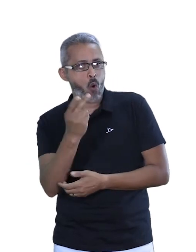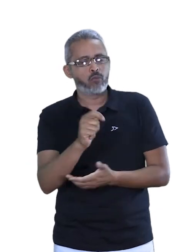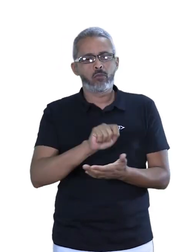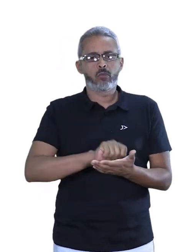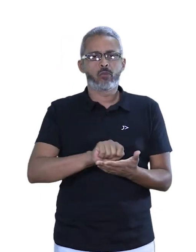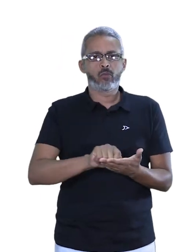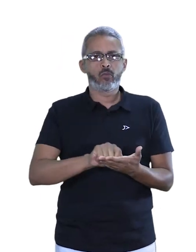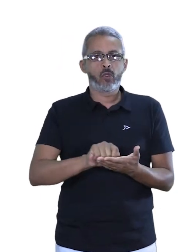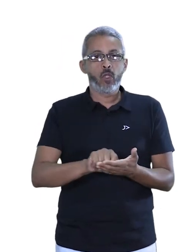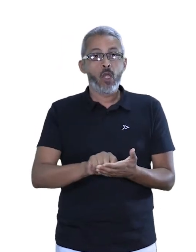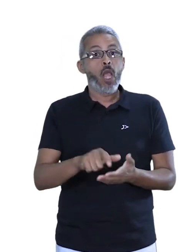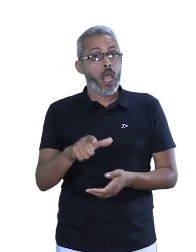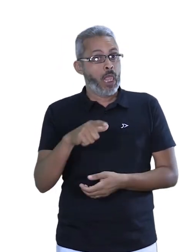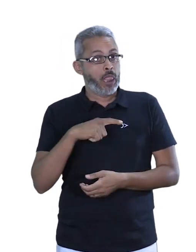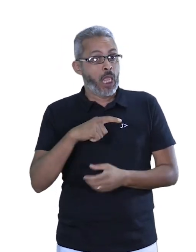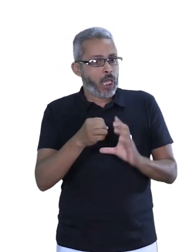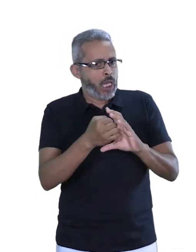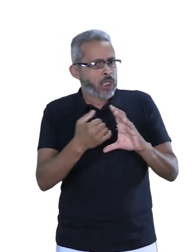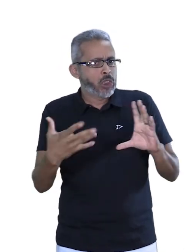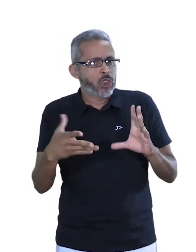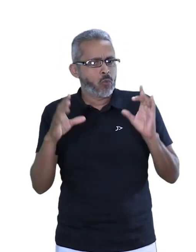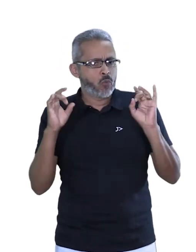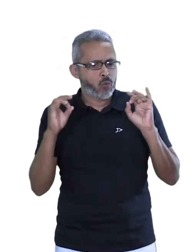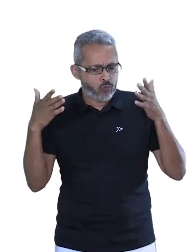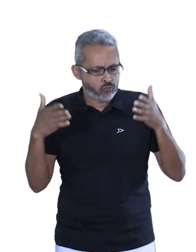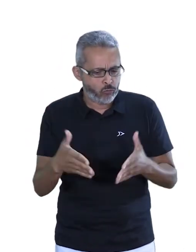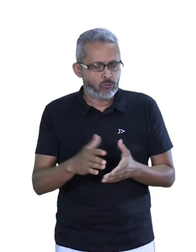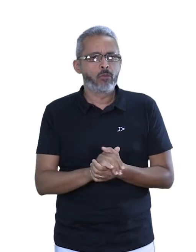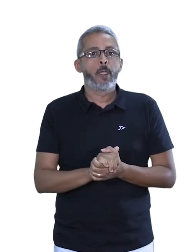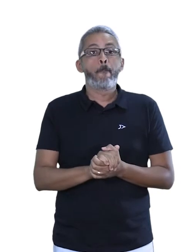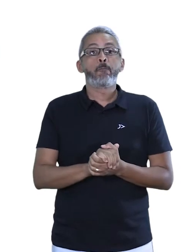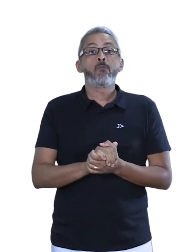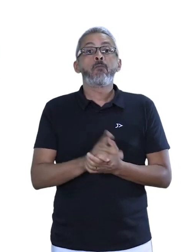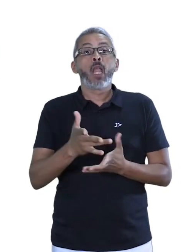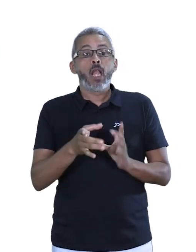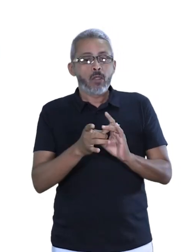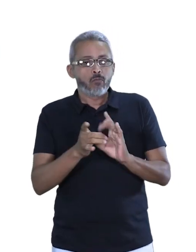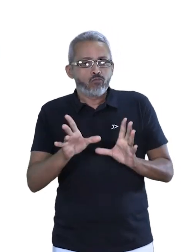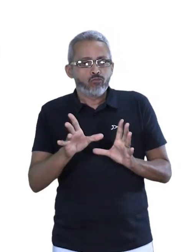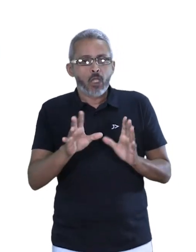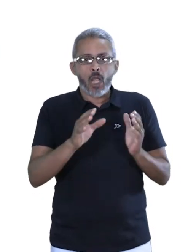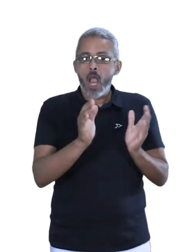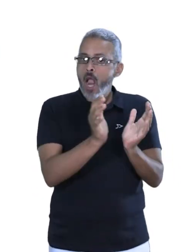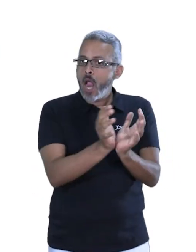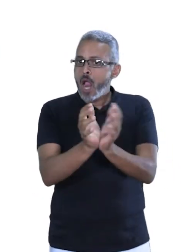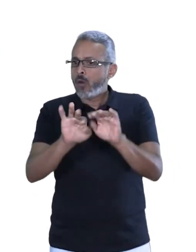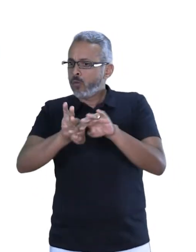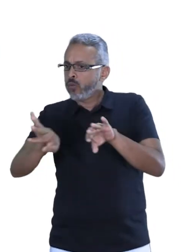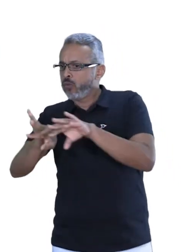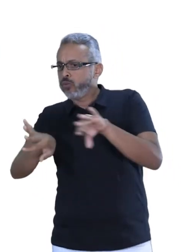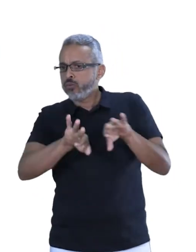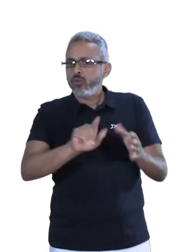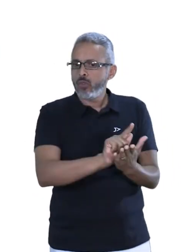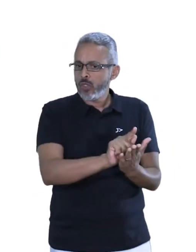escritos, possuem algumas características específicas que permitem a sua classificação em determinado